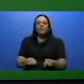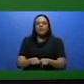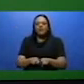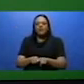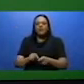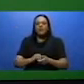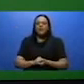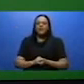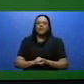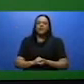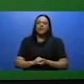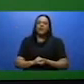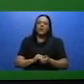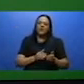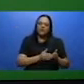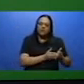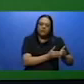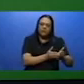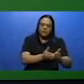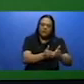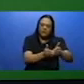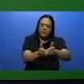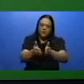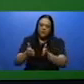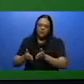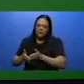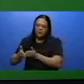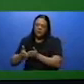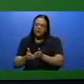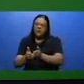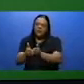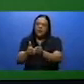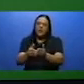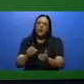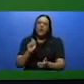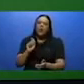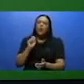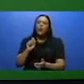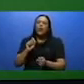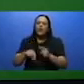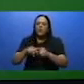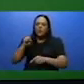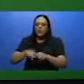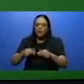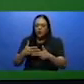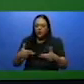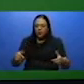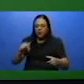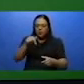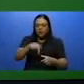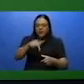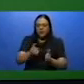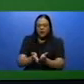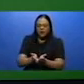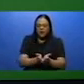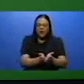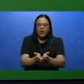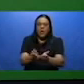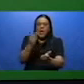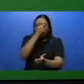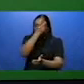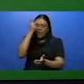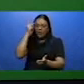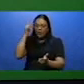embarcações se deslocam por eles e ainda se deslocam, transportando mercadorias e pessoas. E